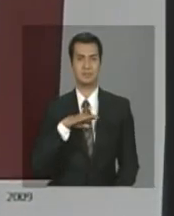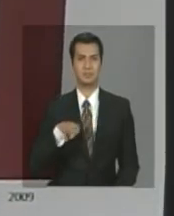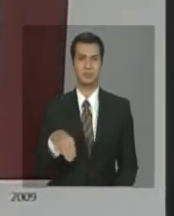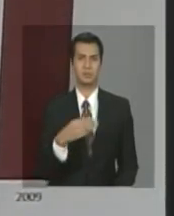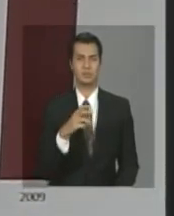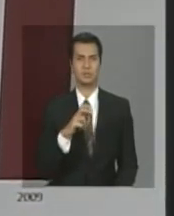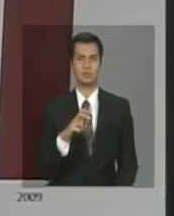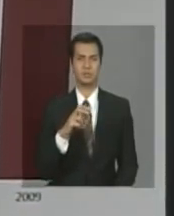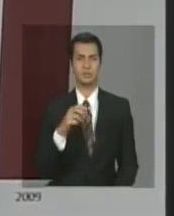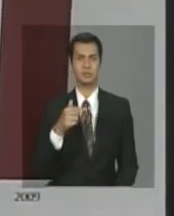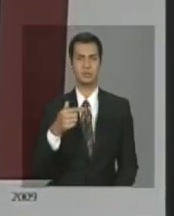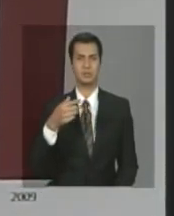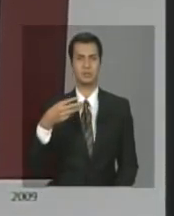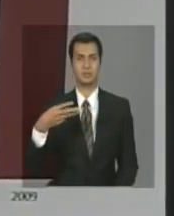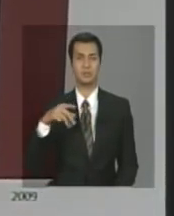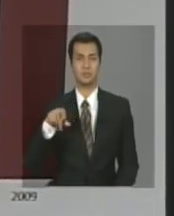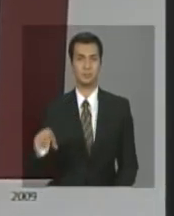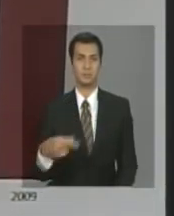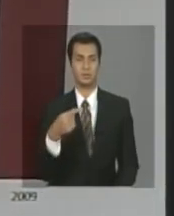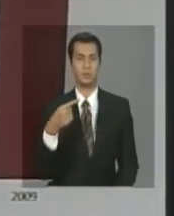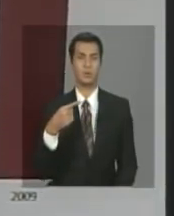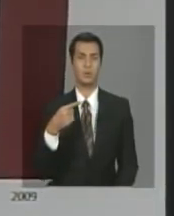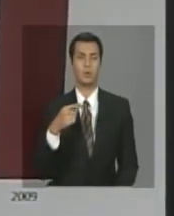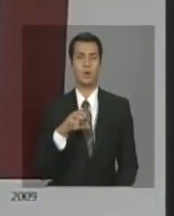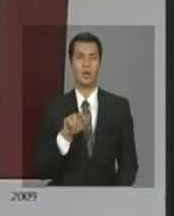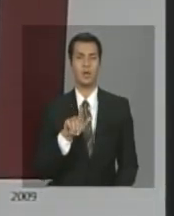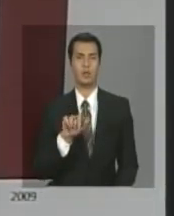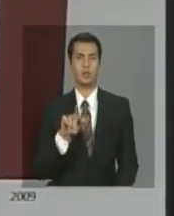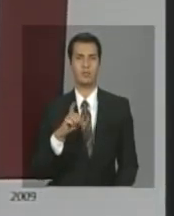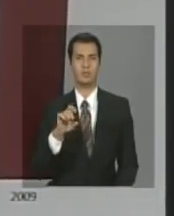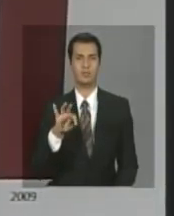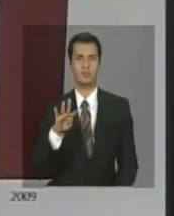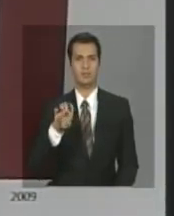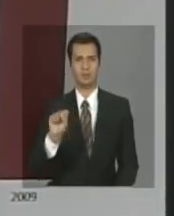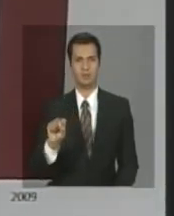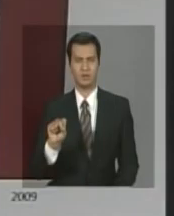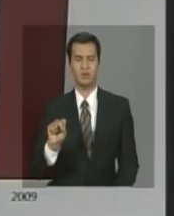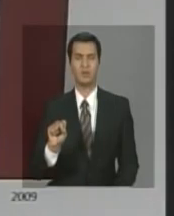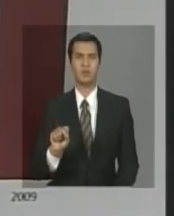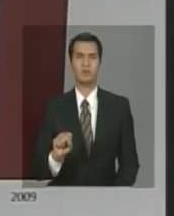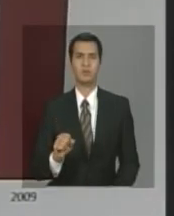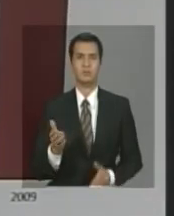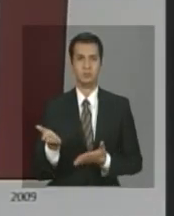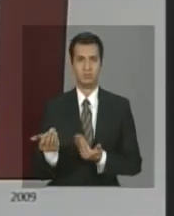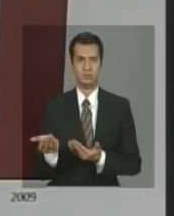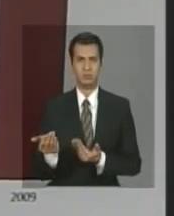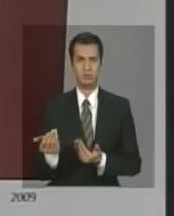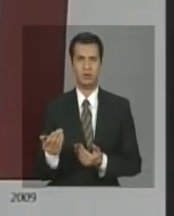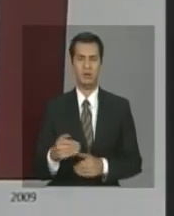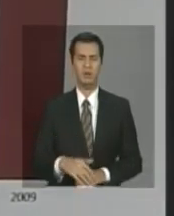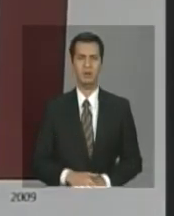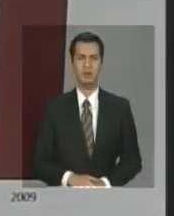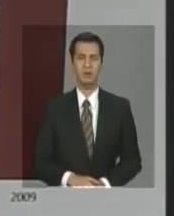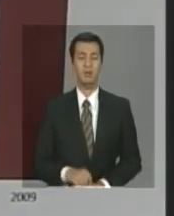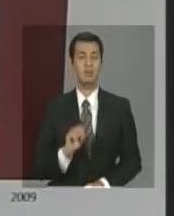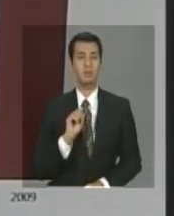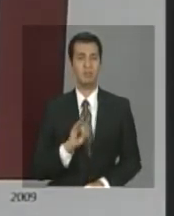6.583.000 adolescentes. Se você pegar o mesmo recorte aqui,